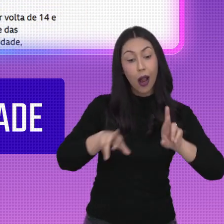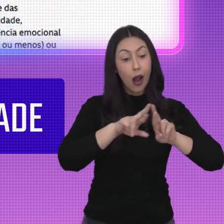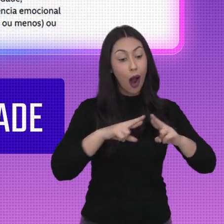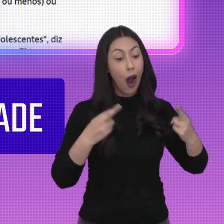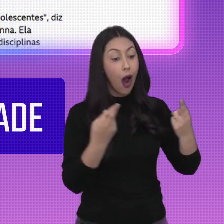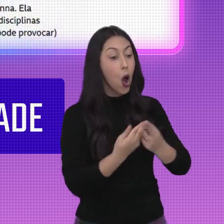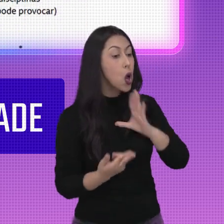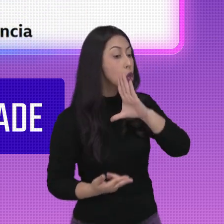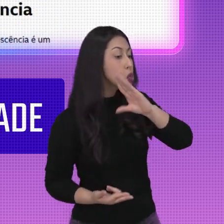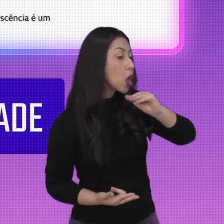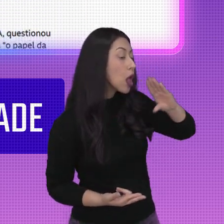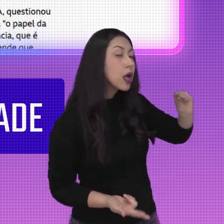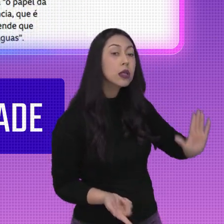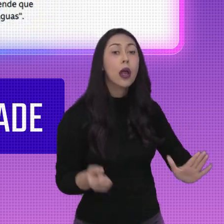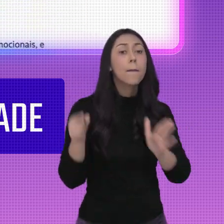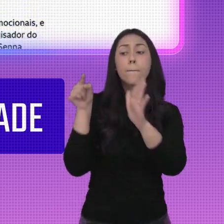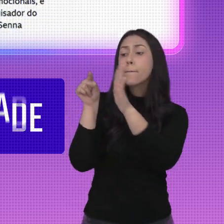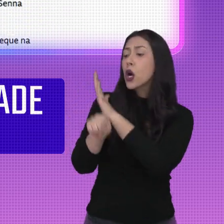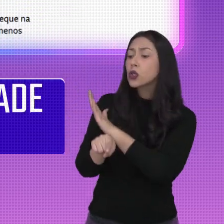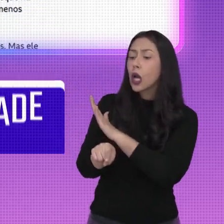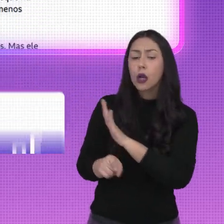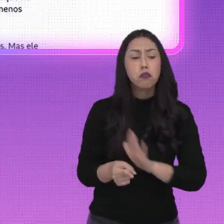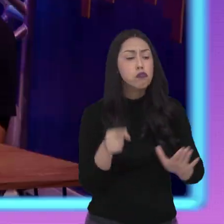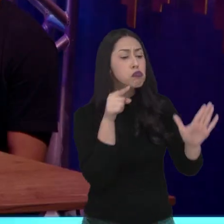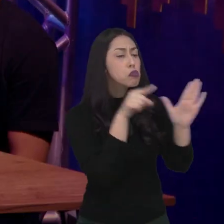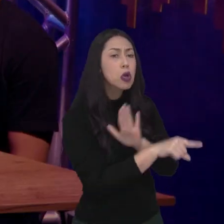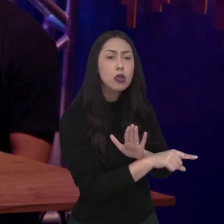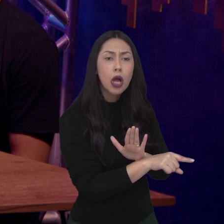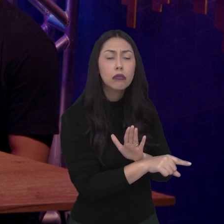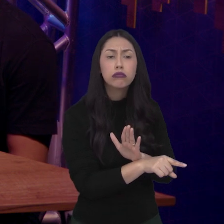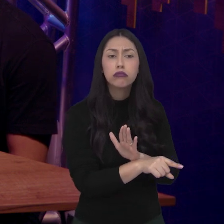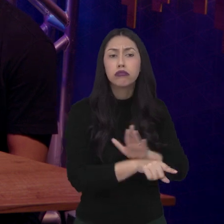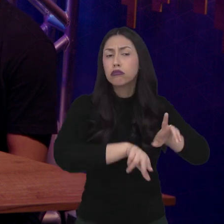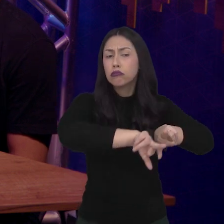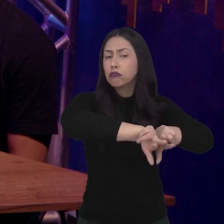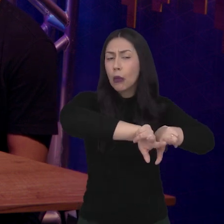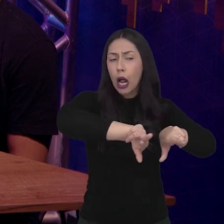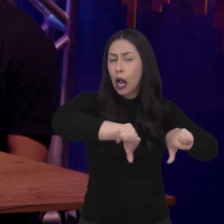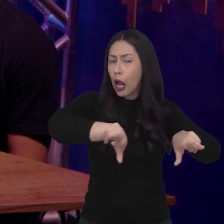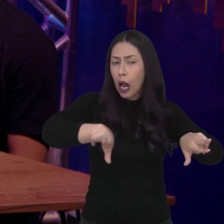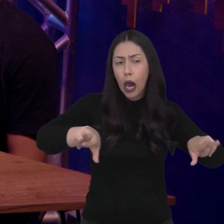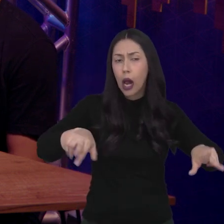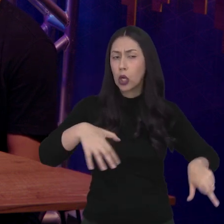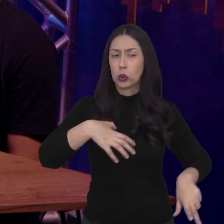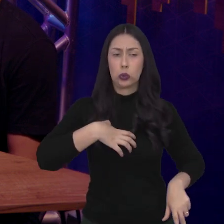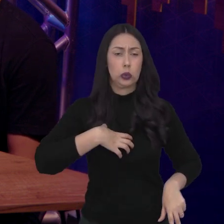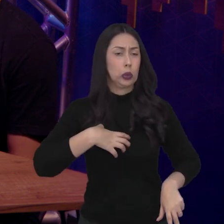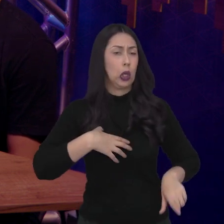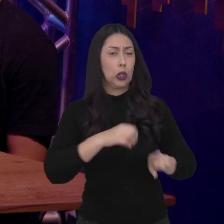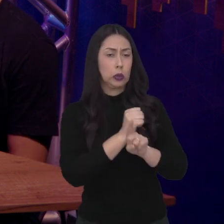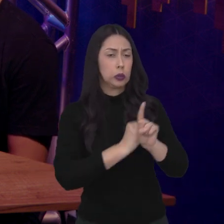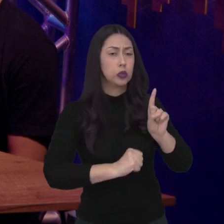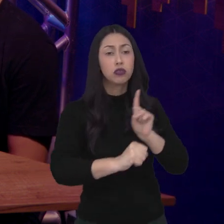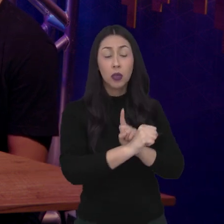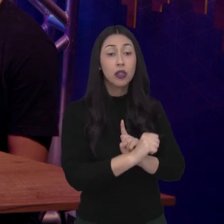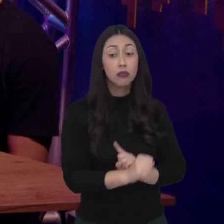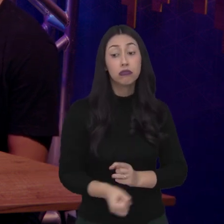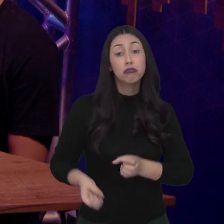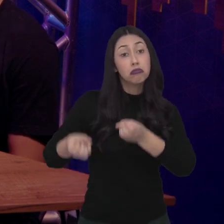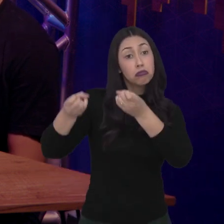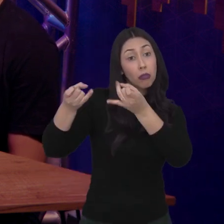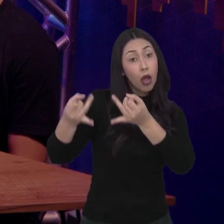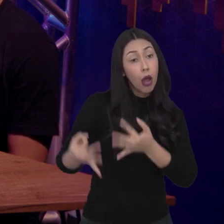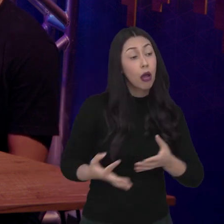um questionamento para elas, perguntaram para elas sobre algumas competências, né, socioemocionais, e elas foram descrevendo,